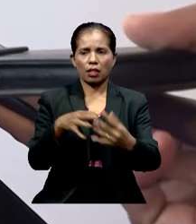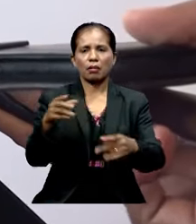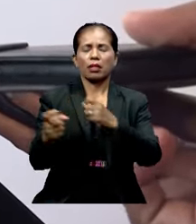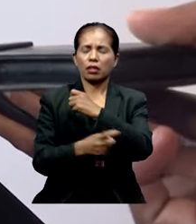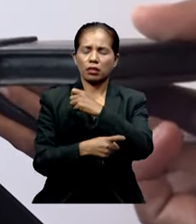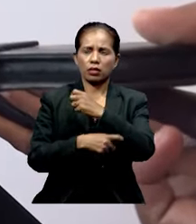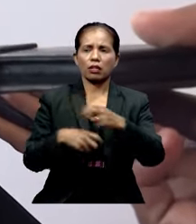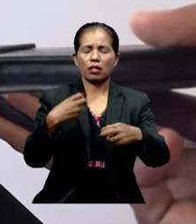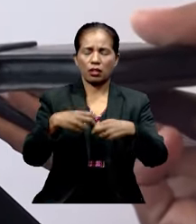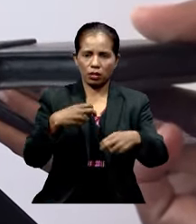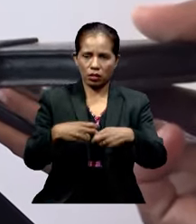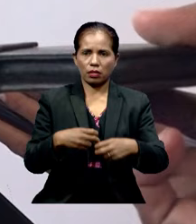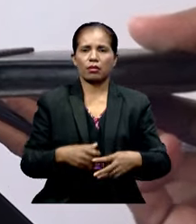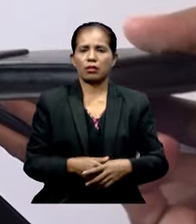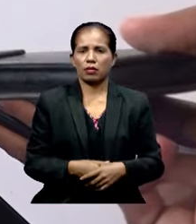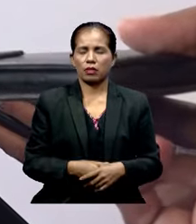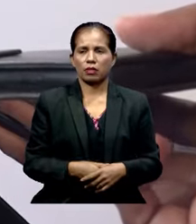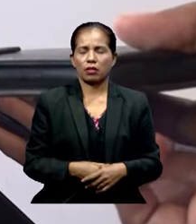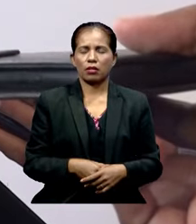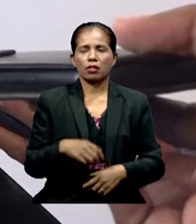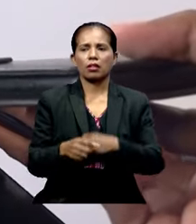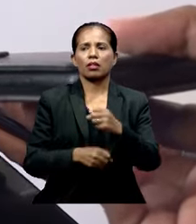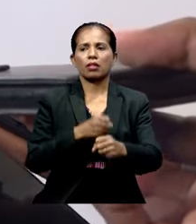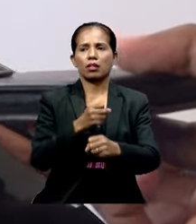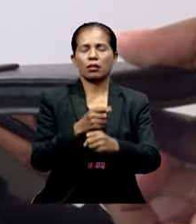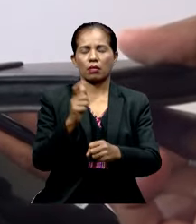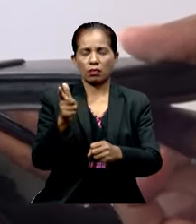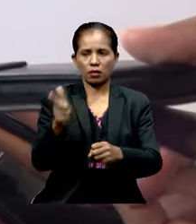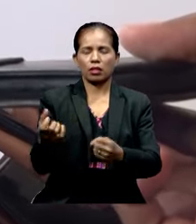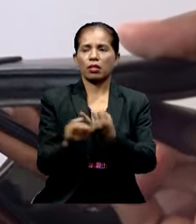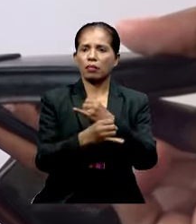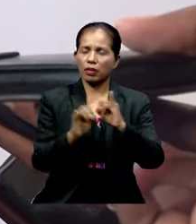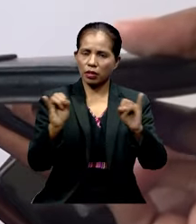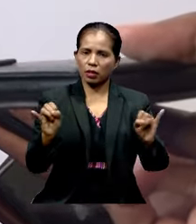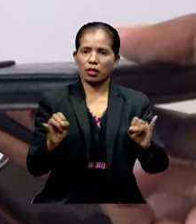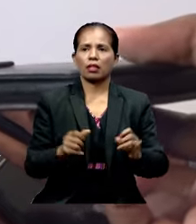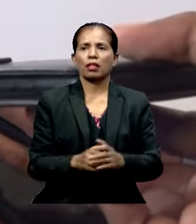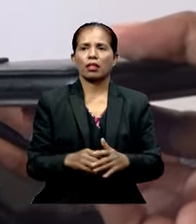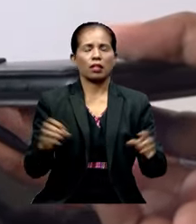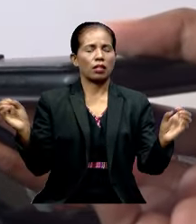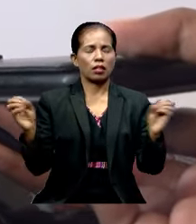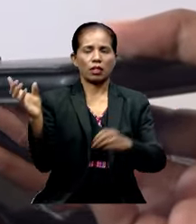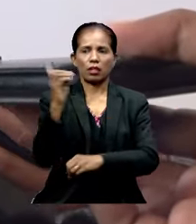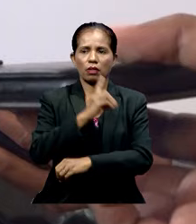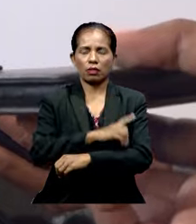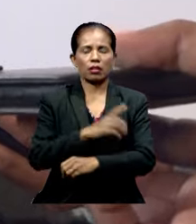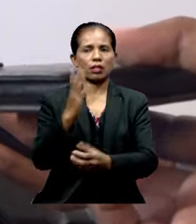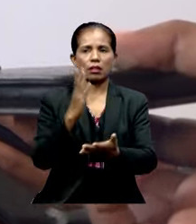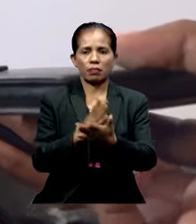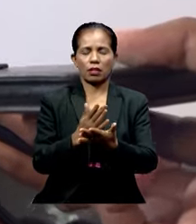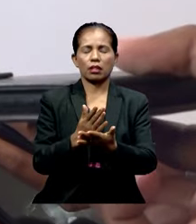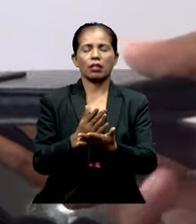da rede clandestina, e tinha uma nova região na independência, lá e lá e lá ganhei para